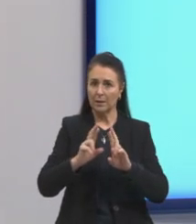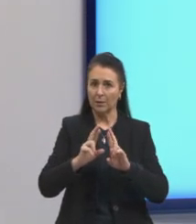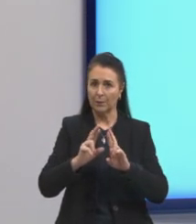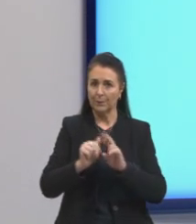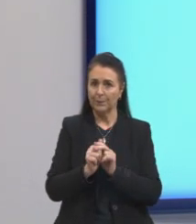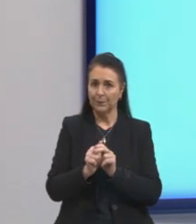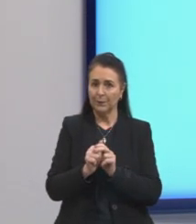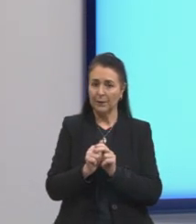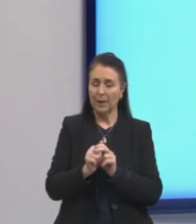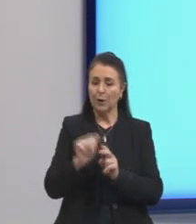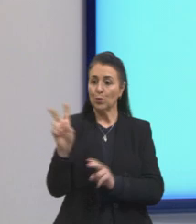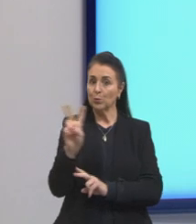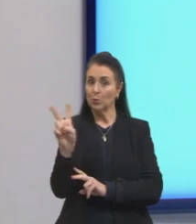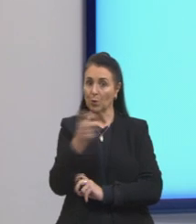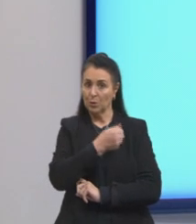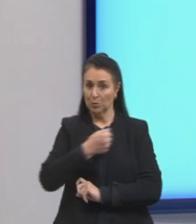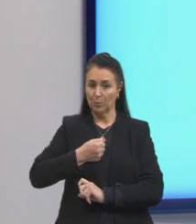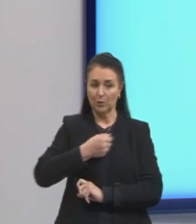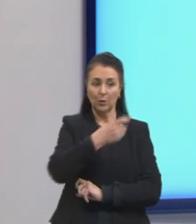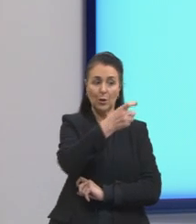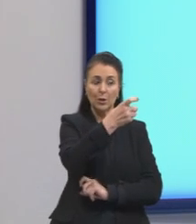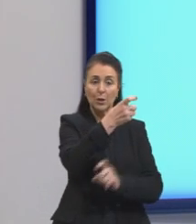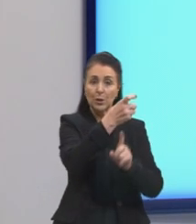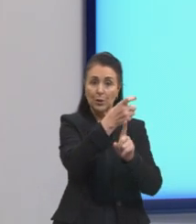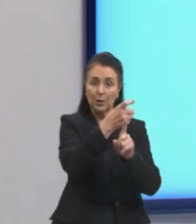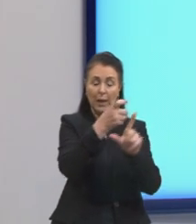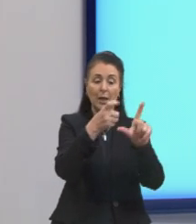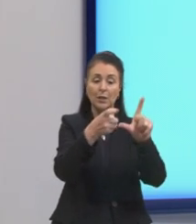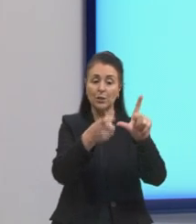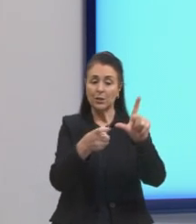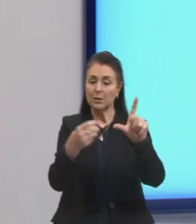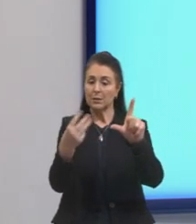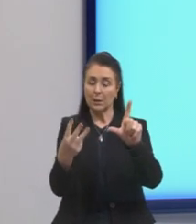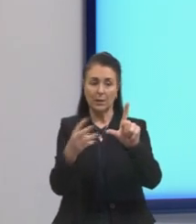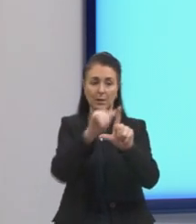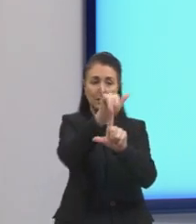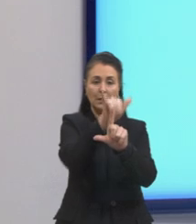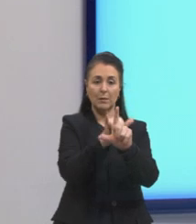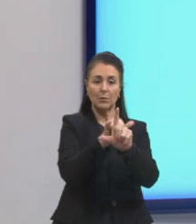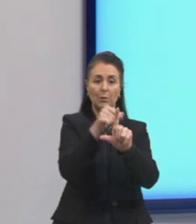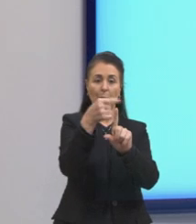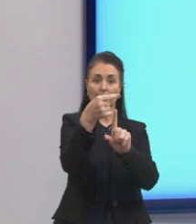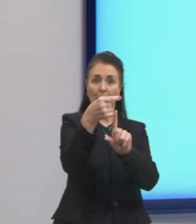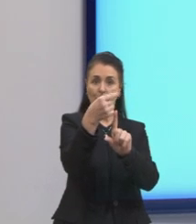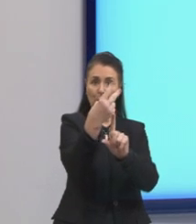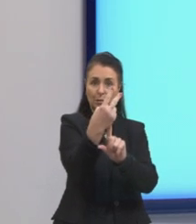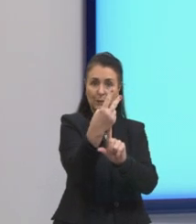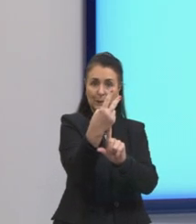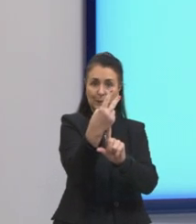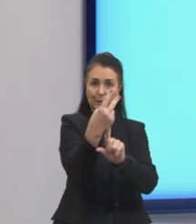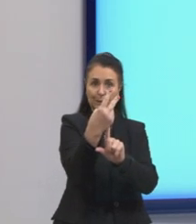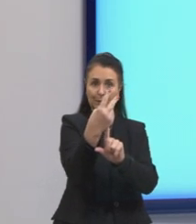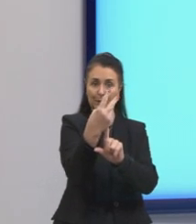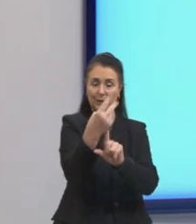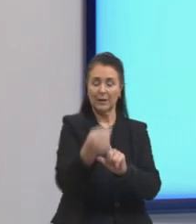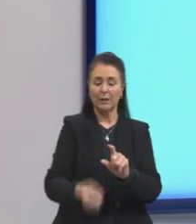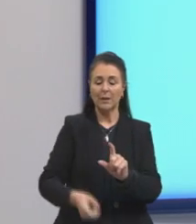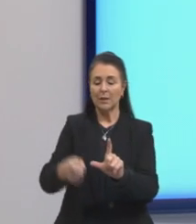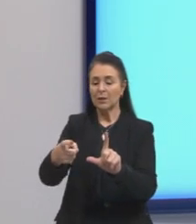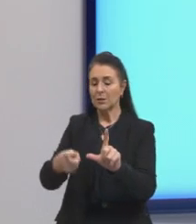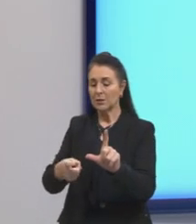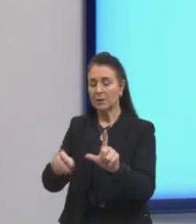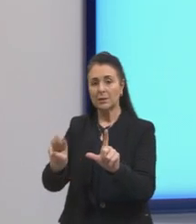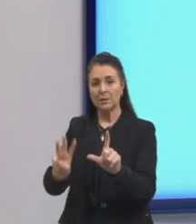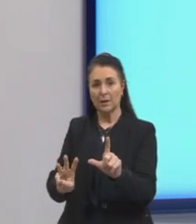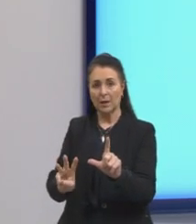ordenado quando X é 3y é menos dois então quando X